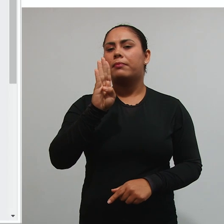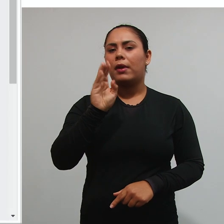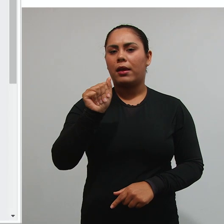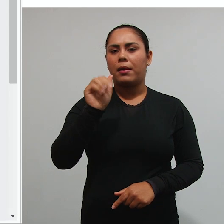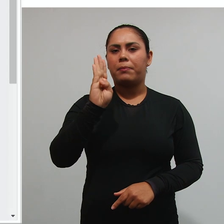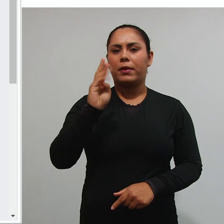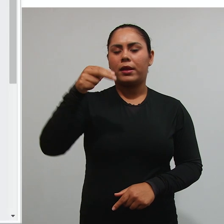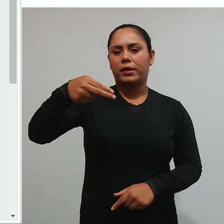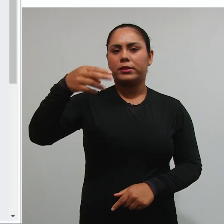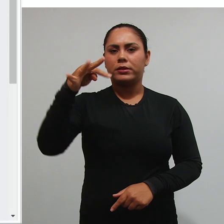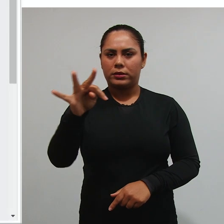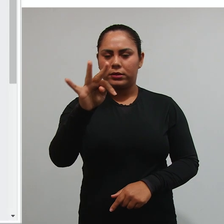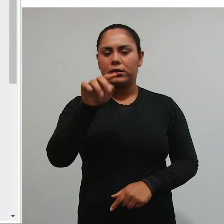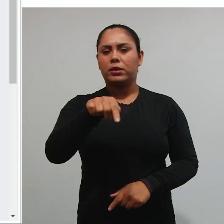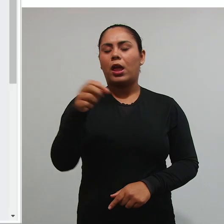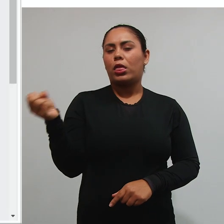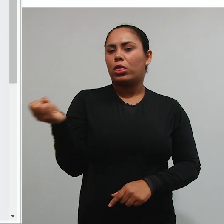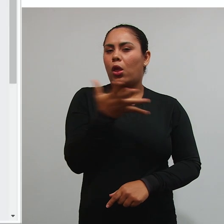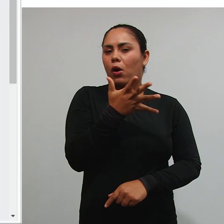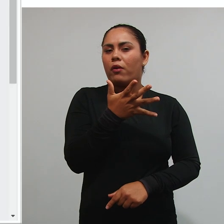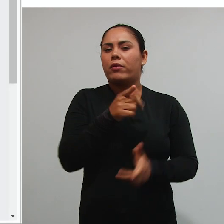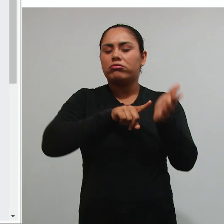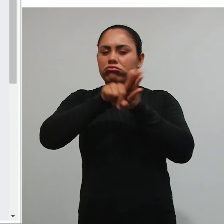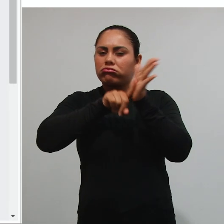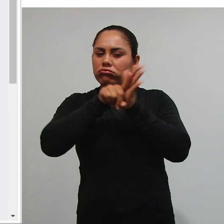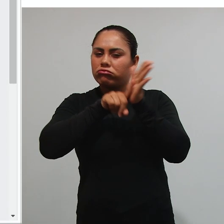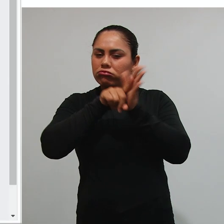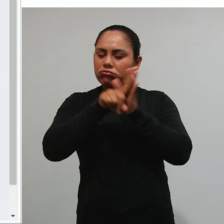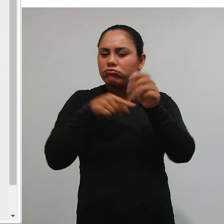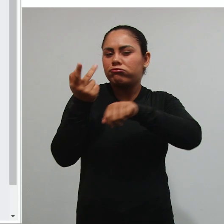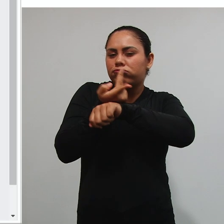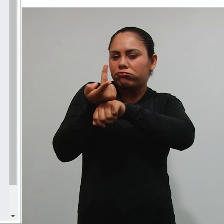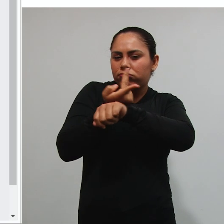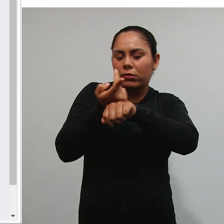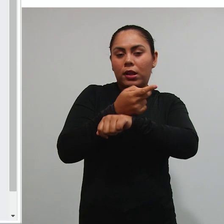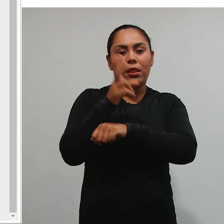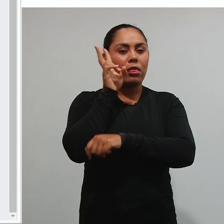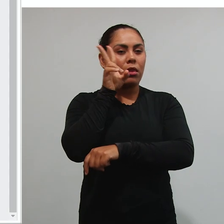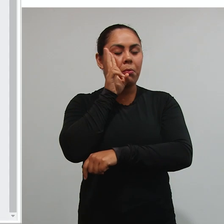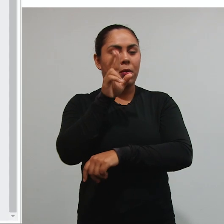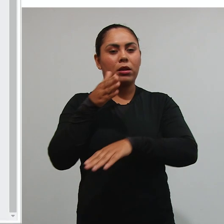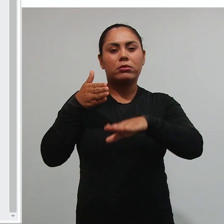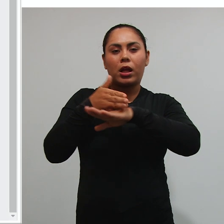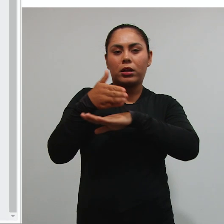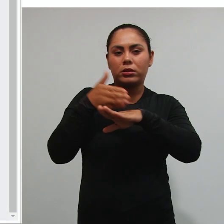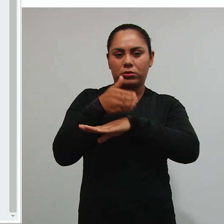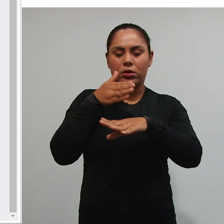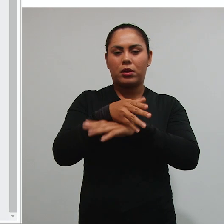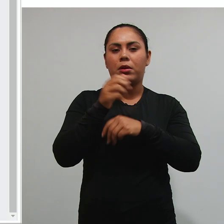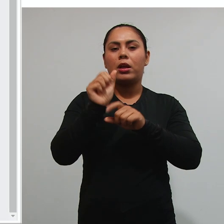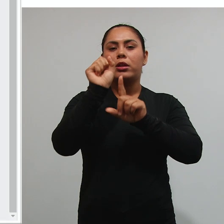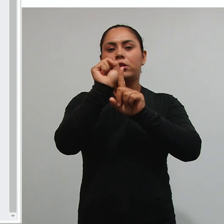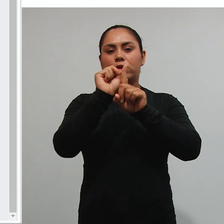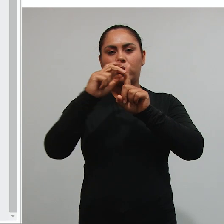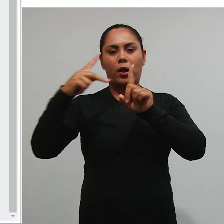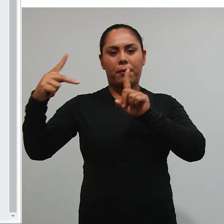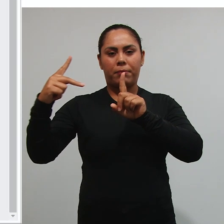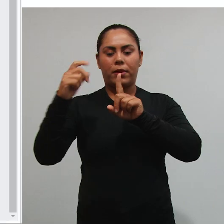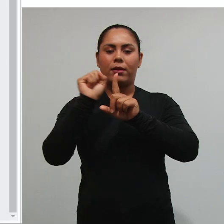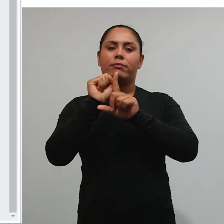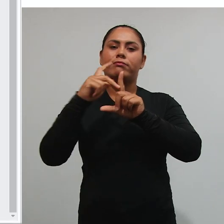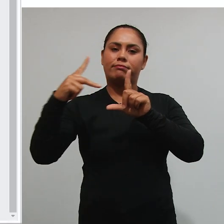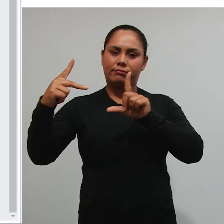ABNT, né? Vamos aqui para uma nova busca, uma nova pesquisa. Lembrando que o acesso você faz via SWAP,